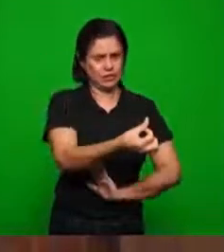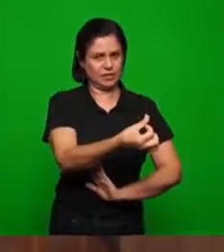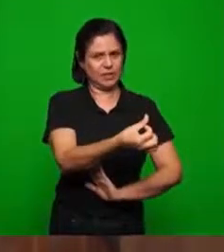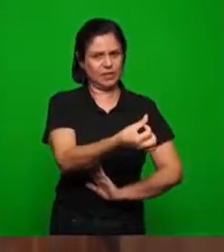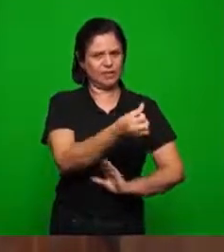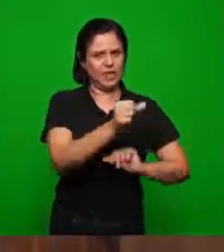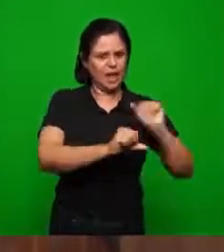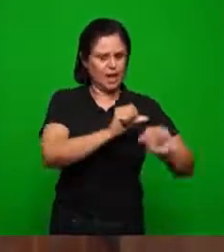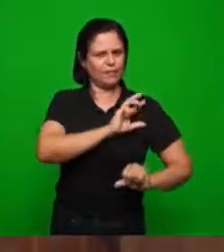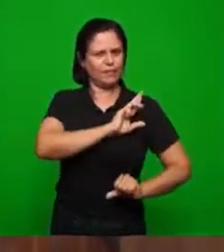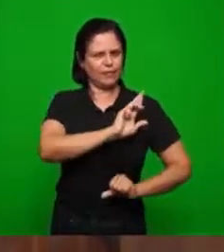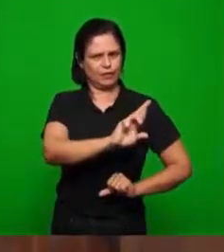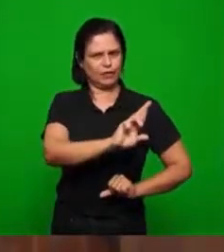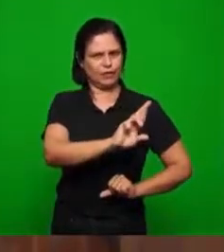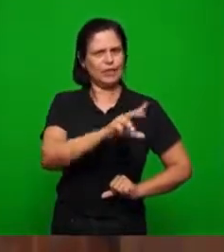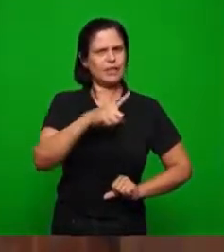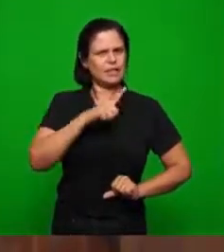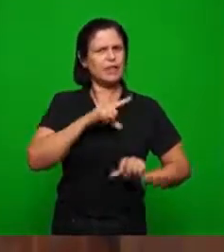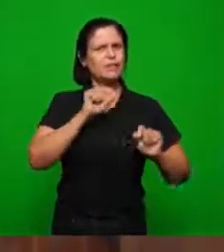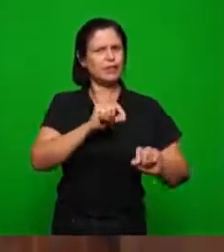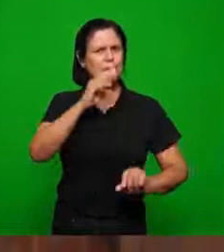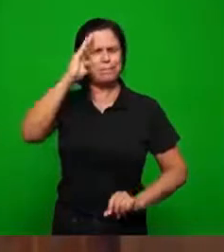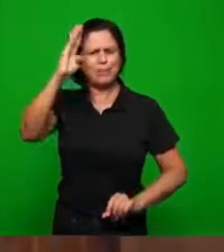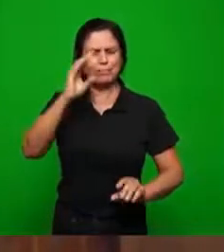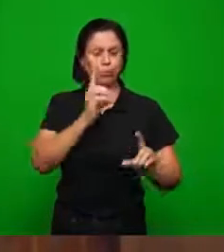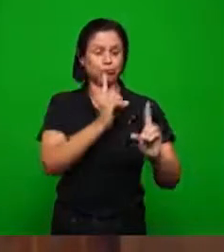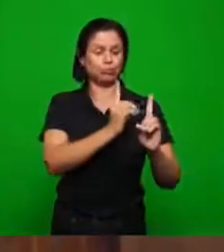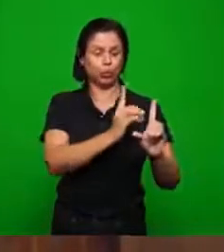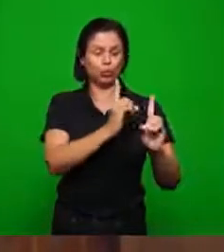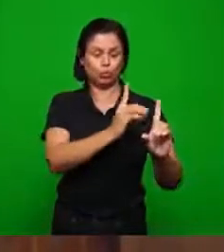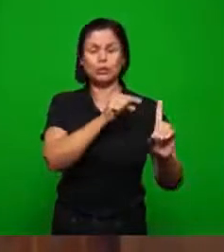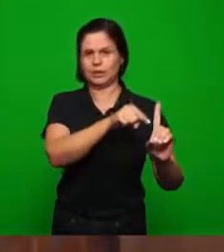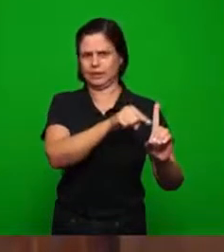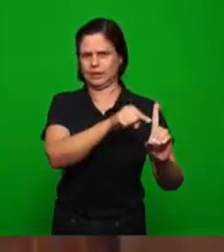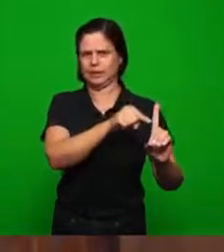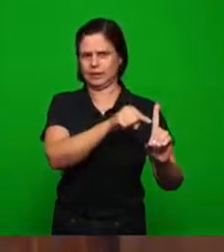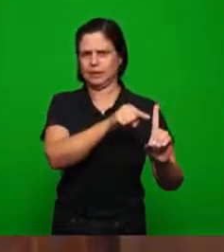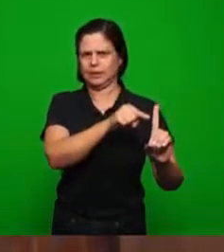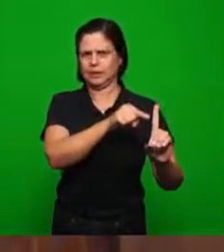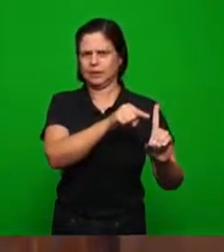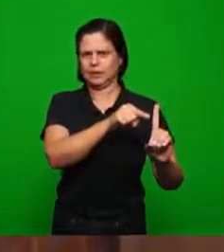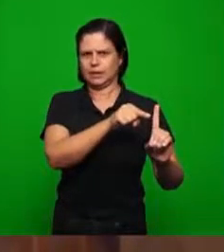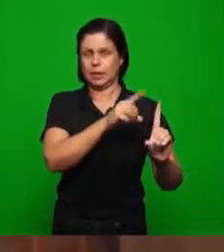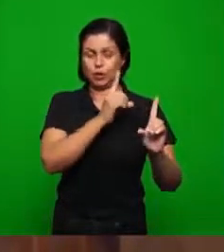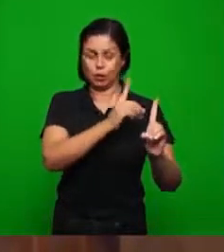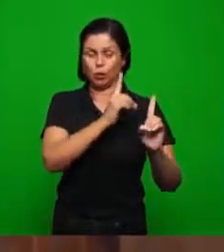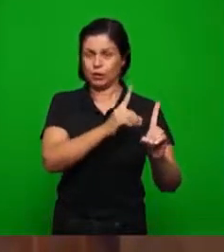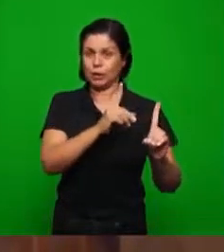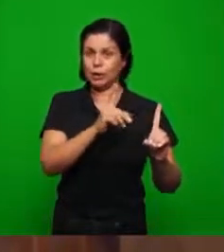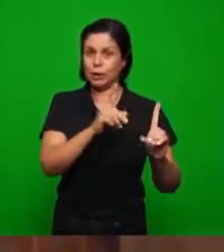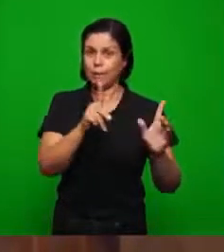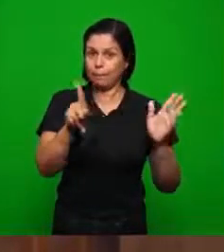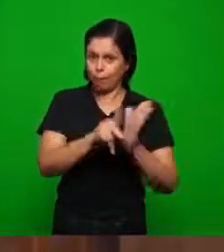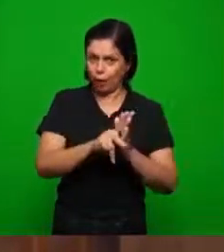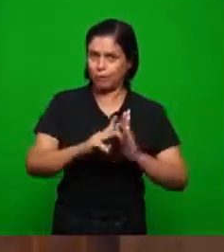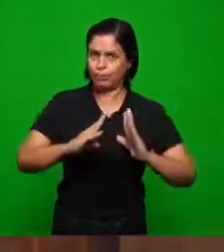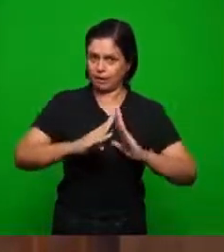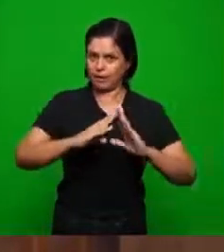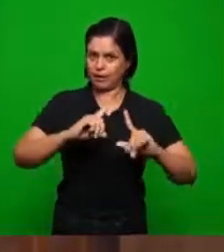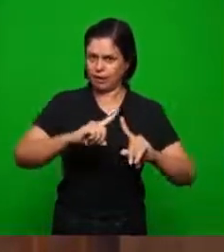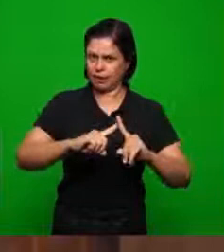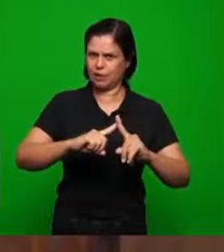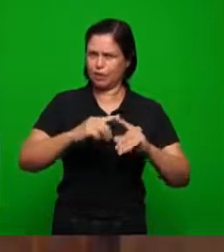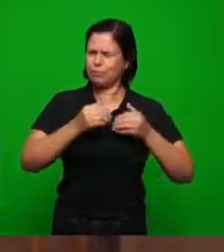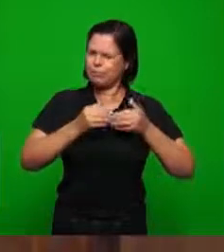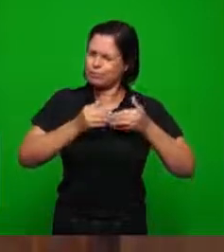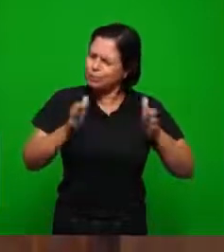doutrina. Os elementos fundamentais que faziam parte da doutrina da igreja dos primeiros